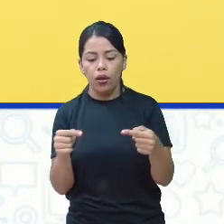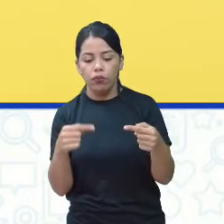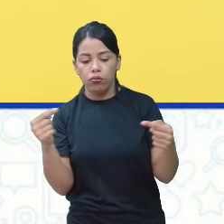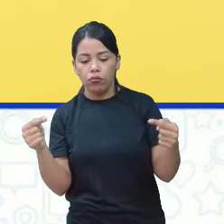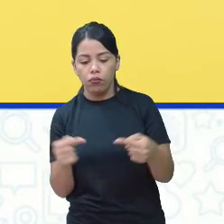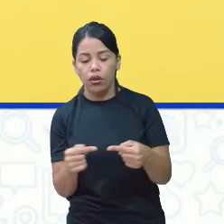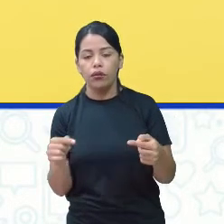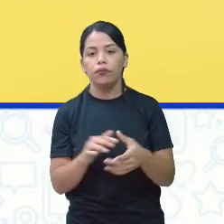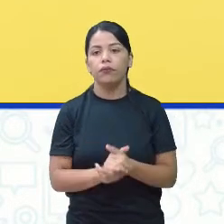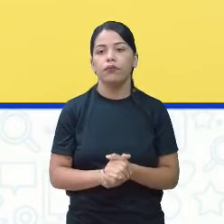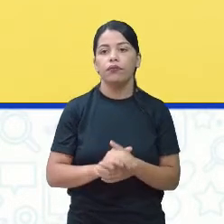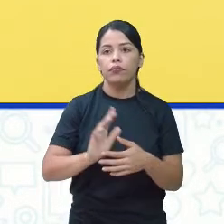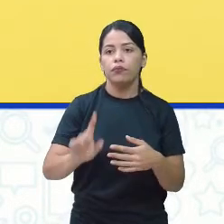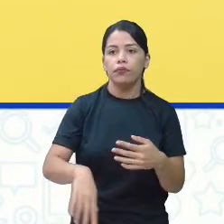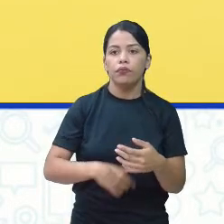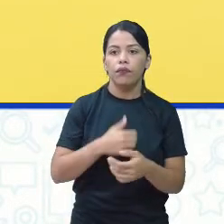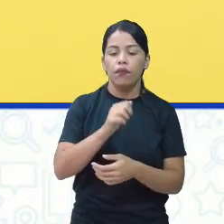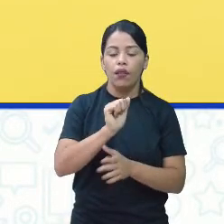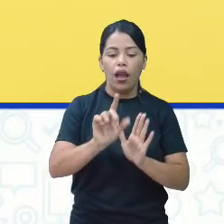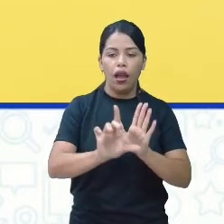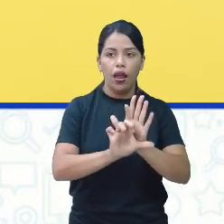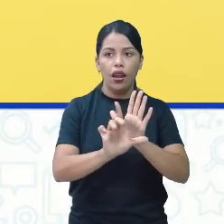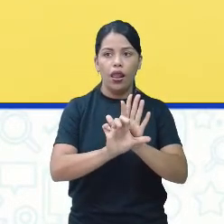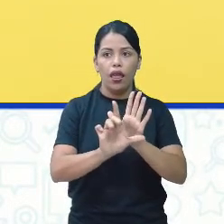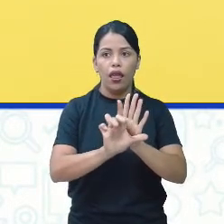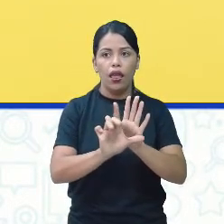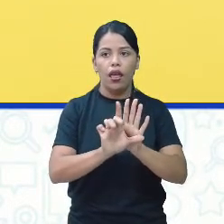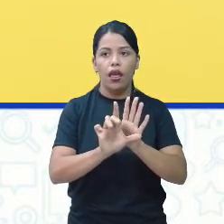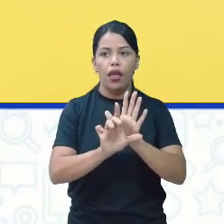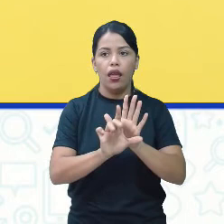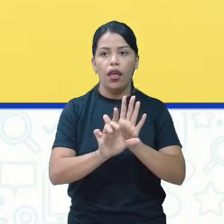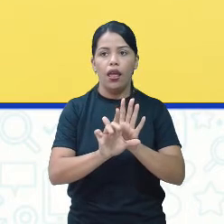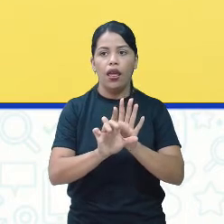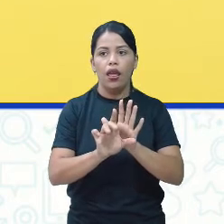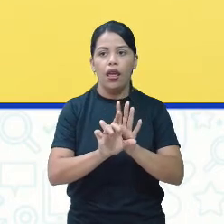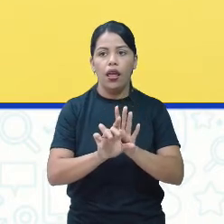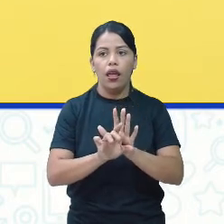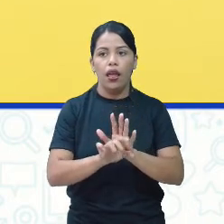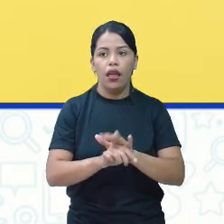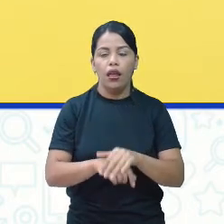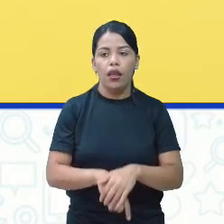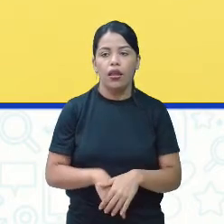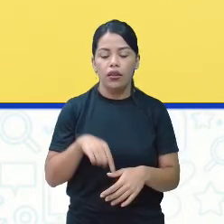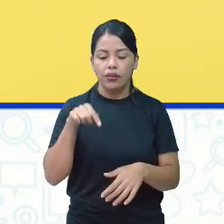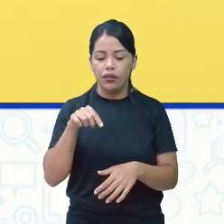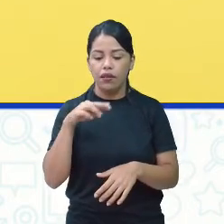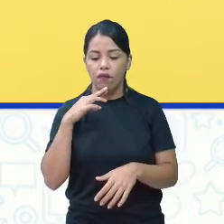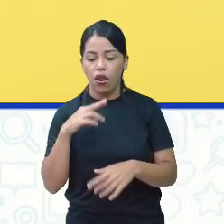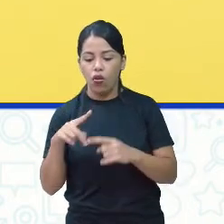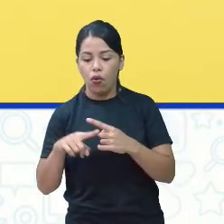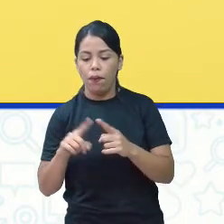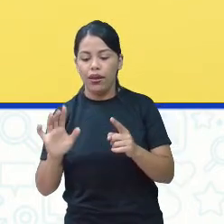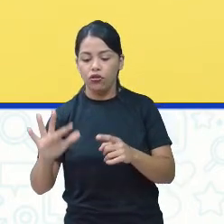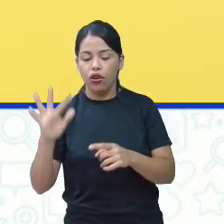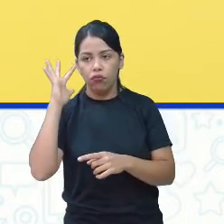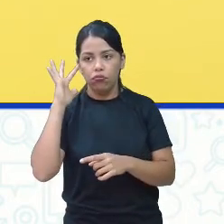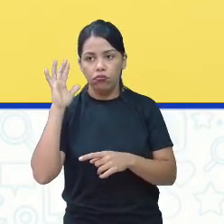lei, pontilhado, se referiu, já foi revogado. A segunda frase, o